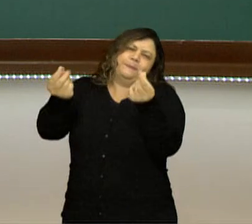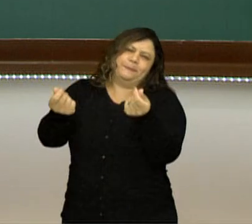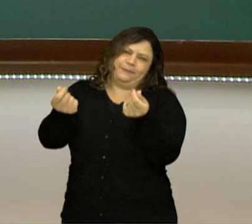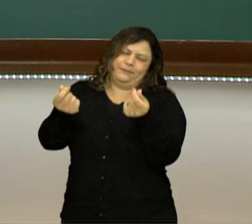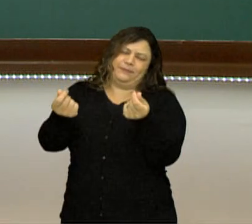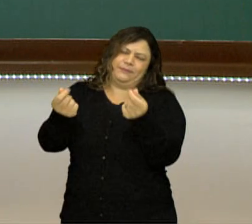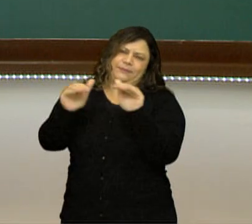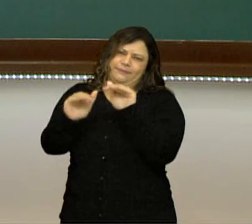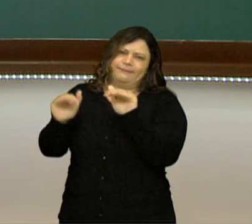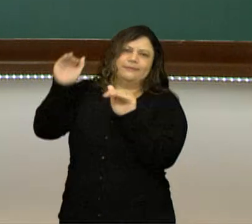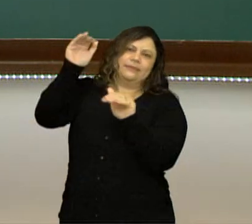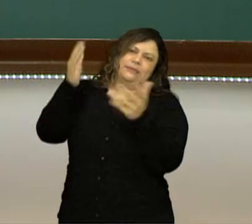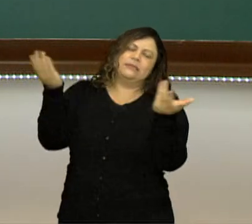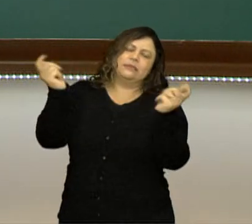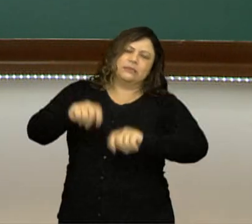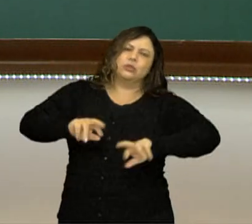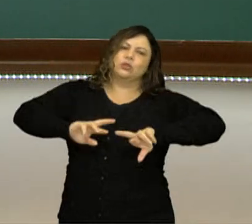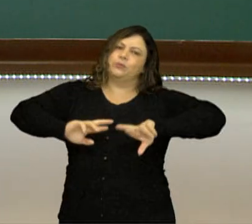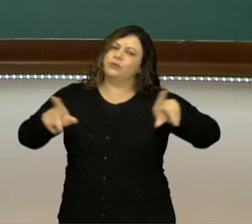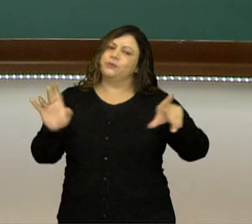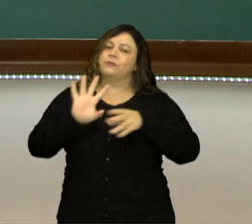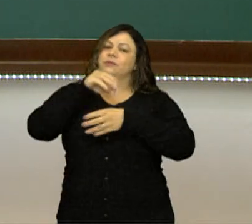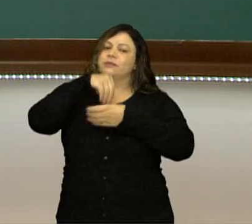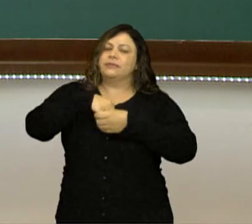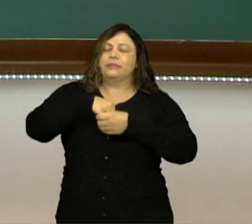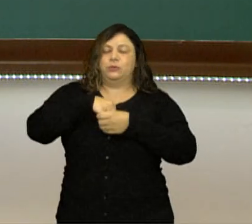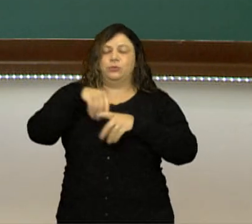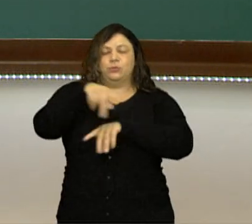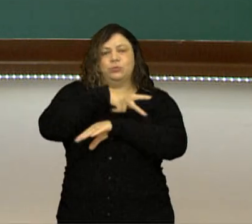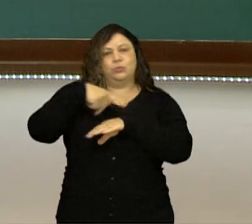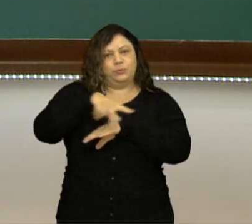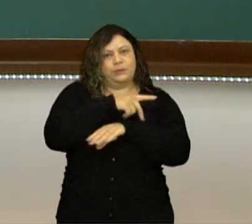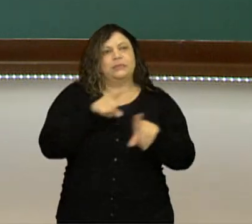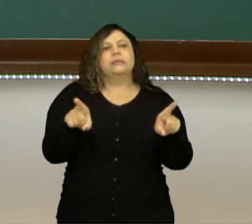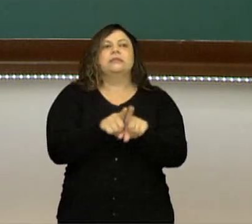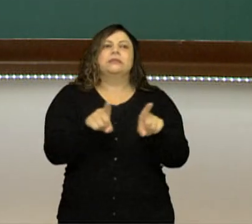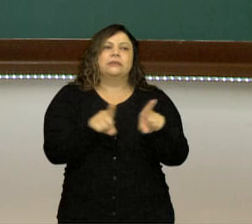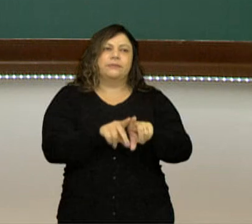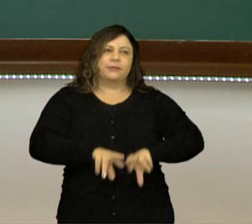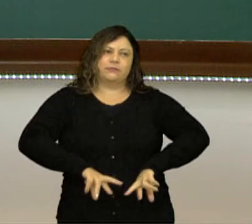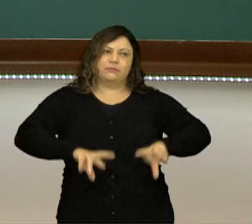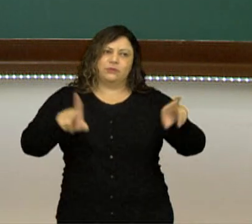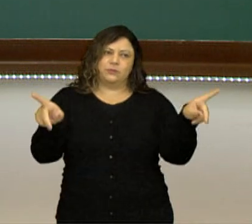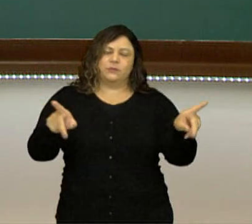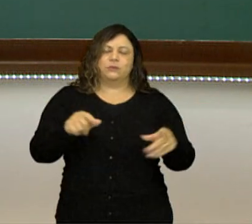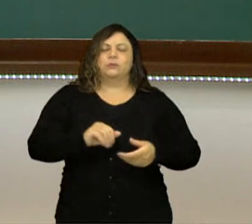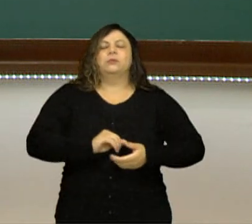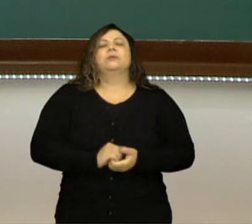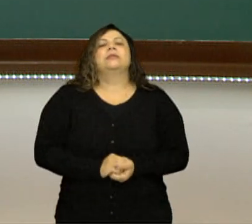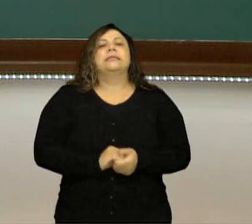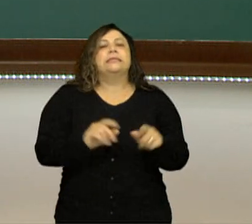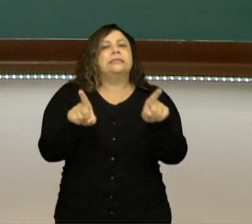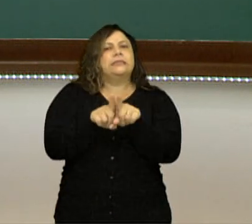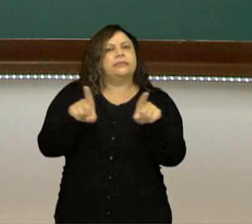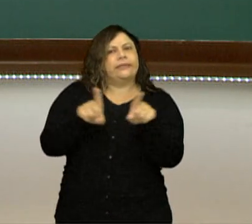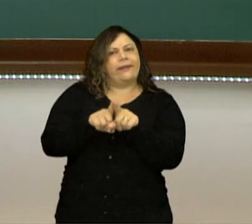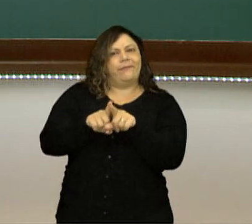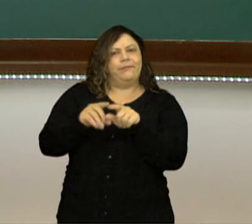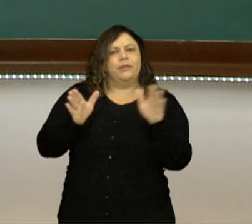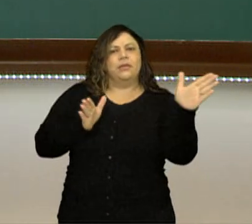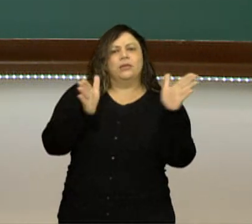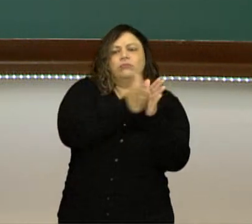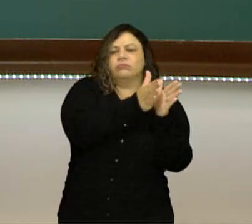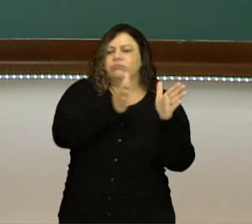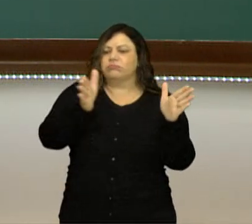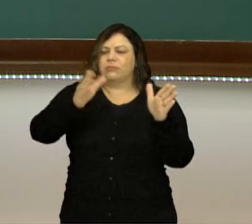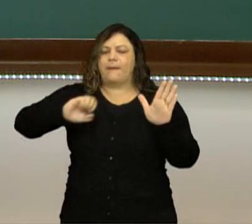uma diferença de pessoas dentro do país também. E ainda, um dos eventos que